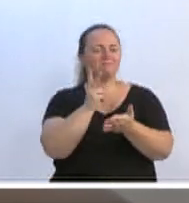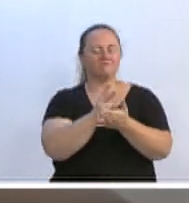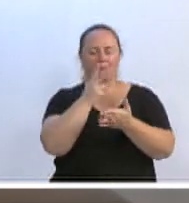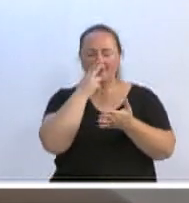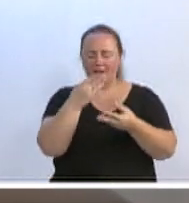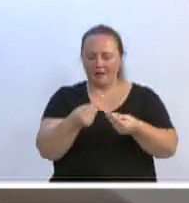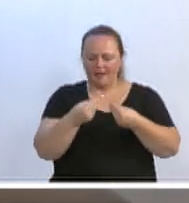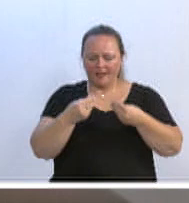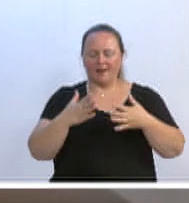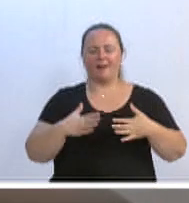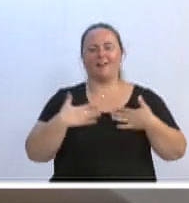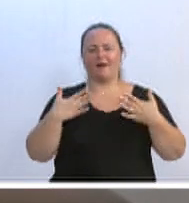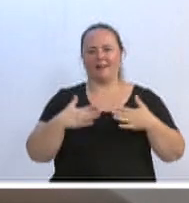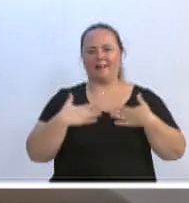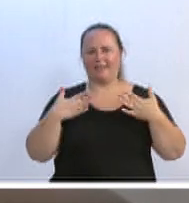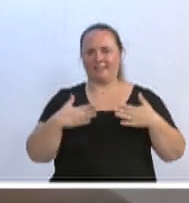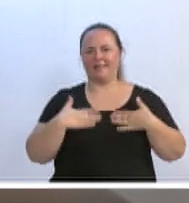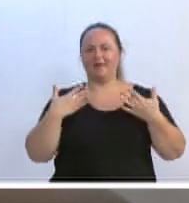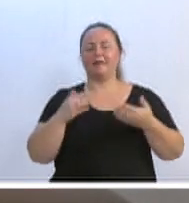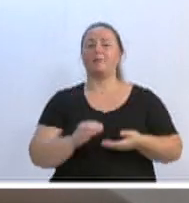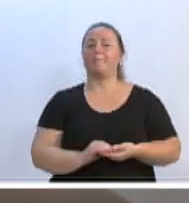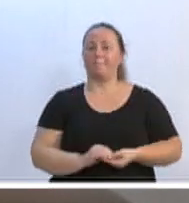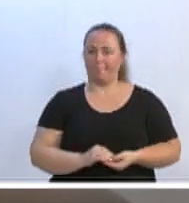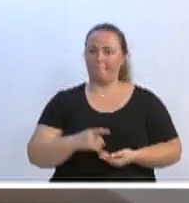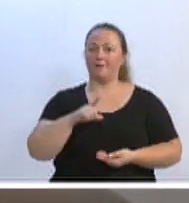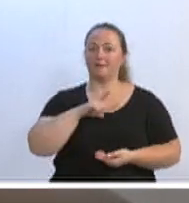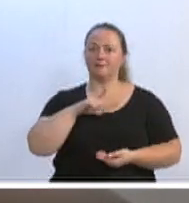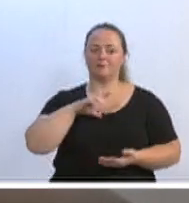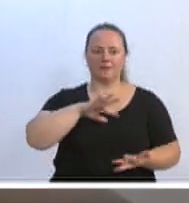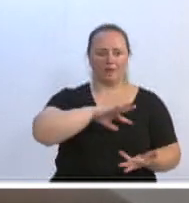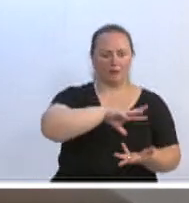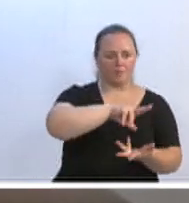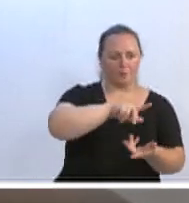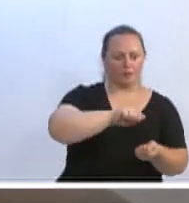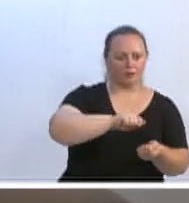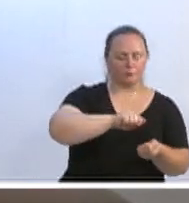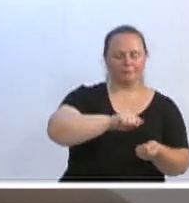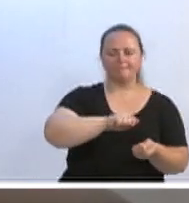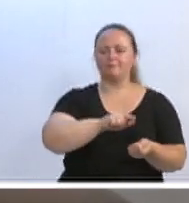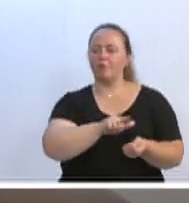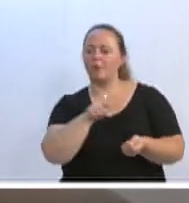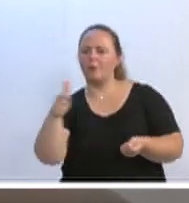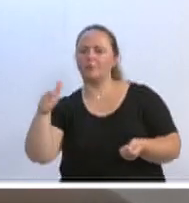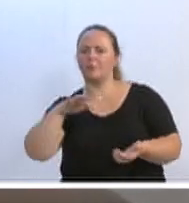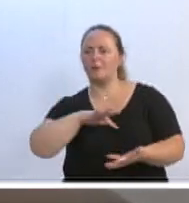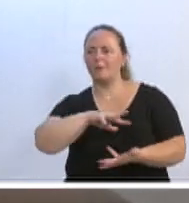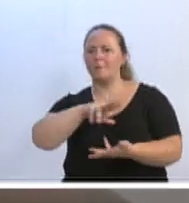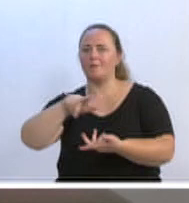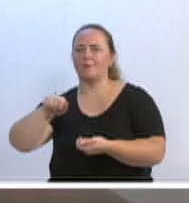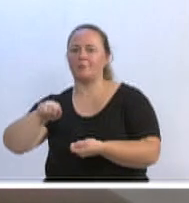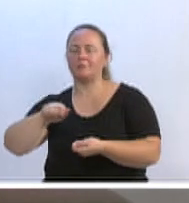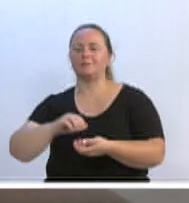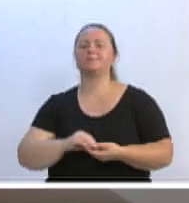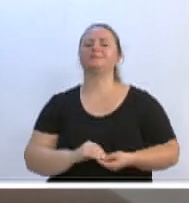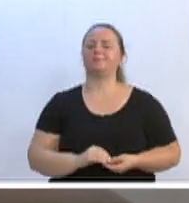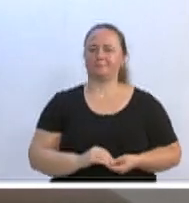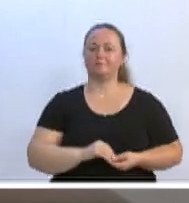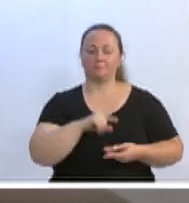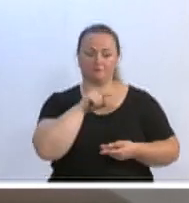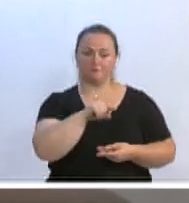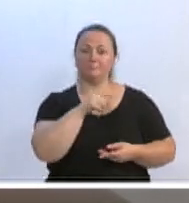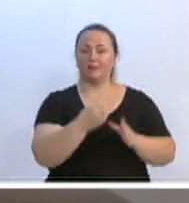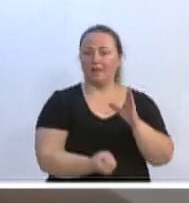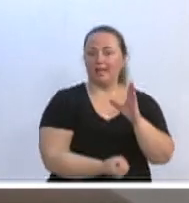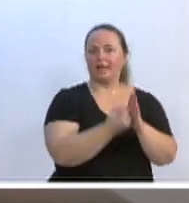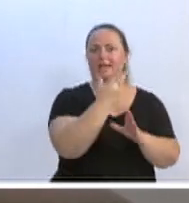a respeito dos dois universos, o universo criador e o redentor. O universo criador